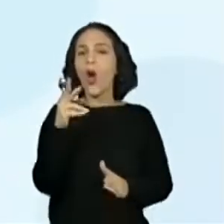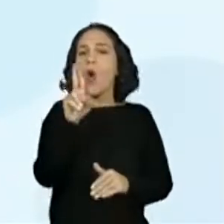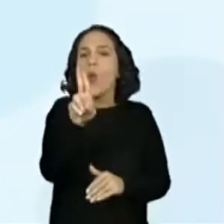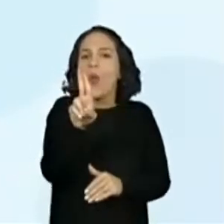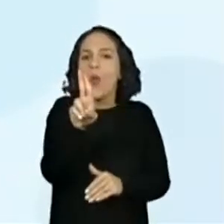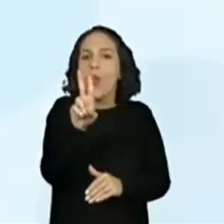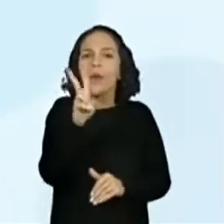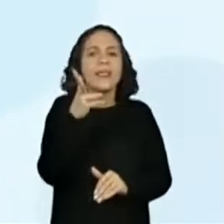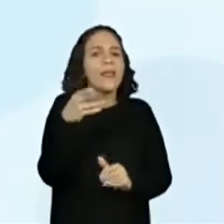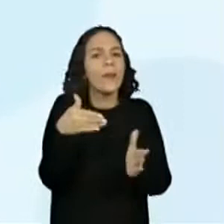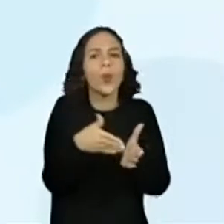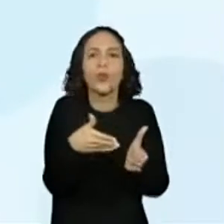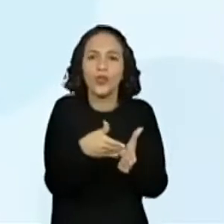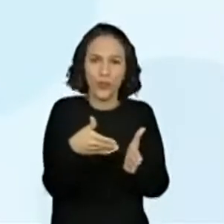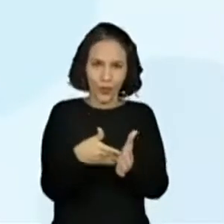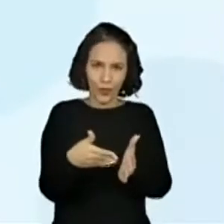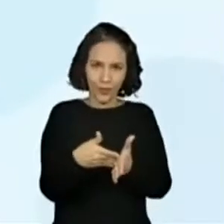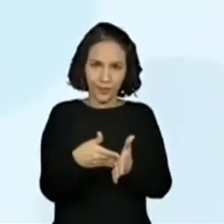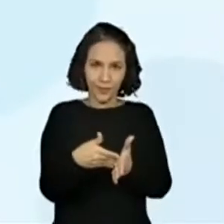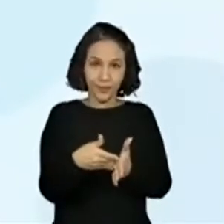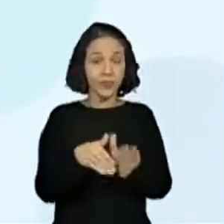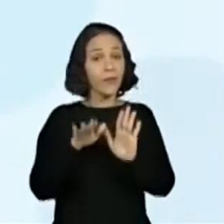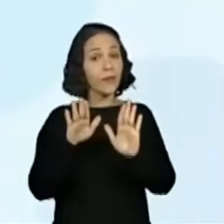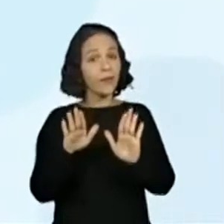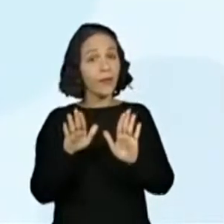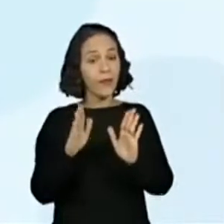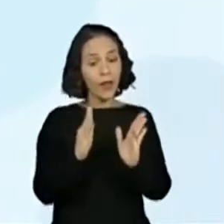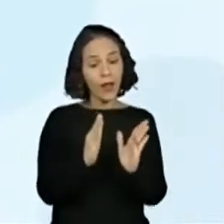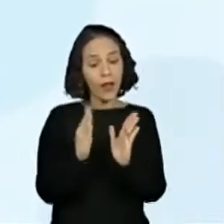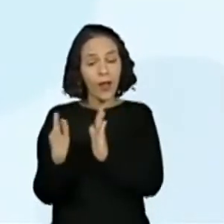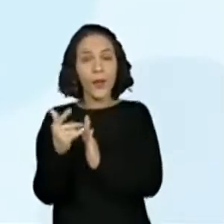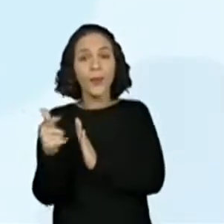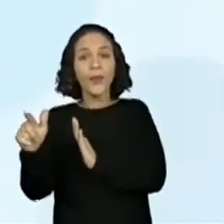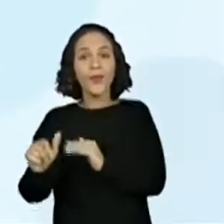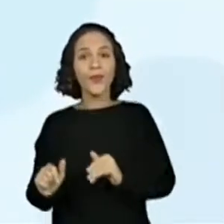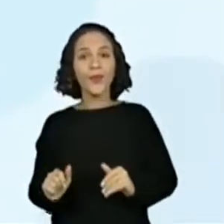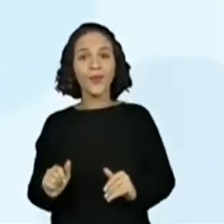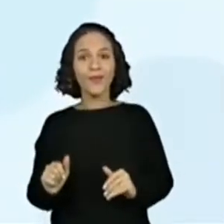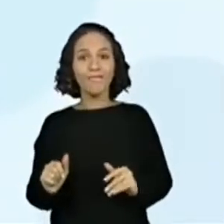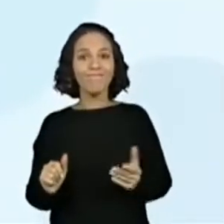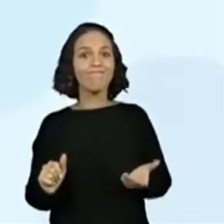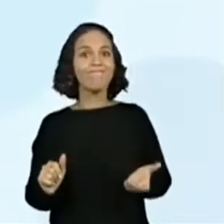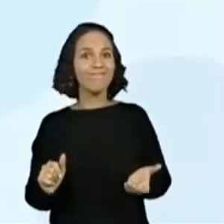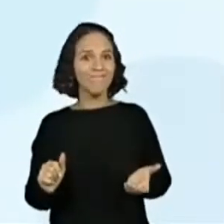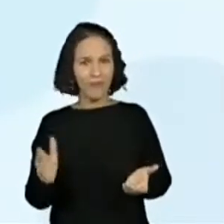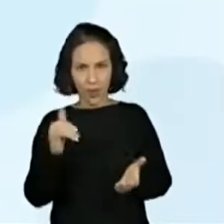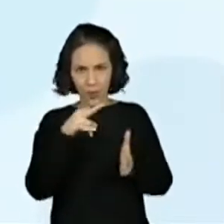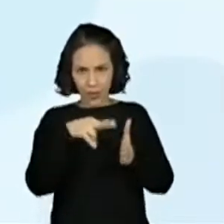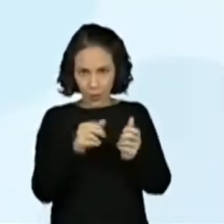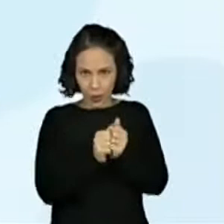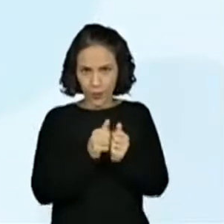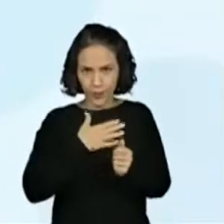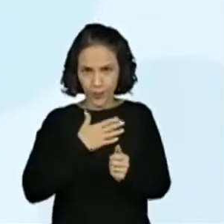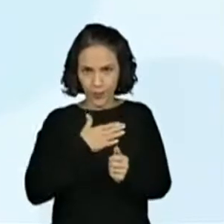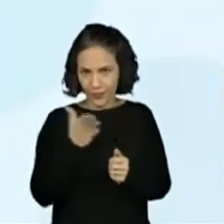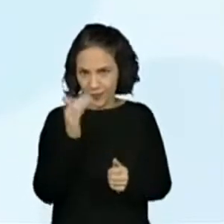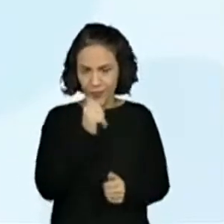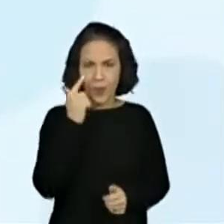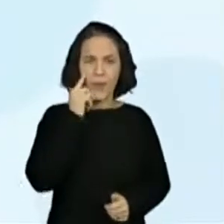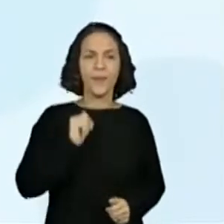Mas nós temos aqui um número antes aí. Qual seria ele? Vamos realizar a leitura? Vamos